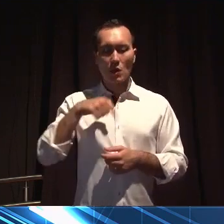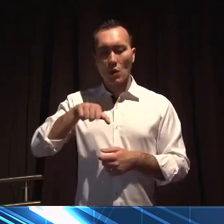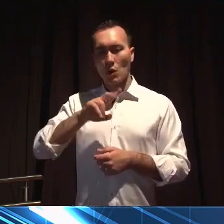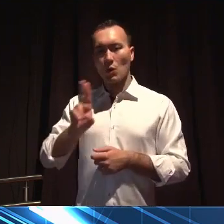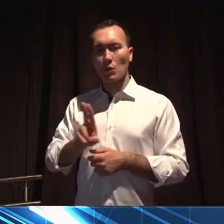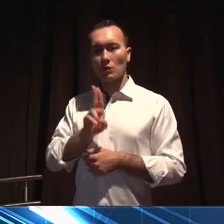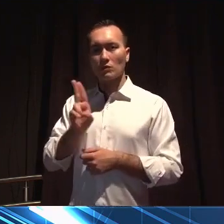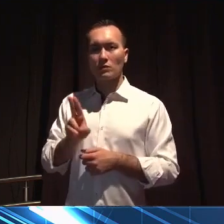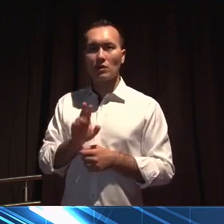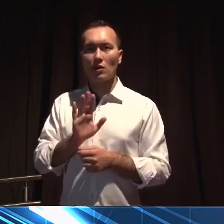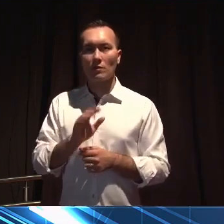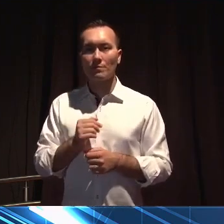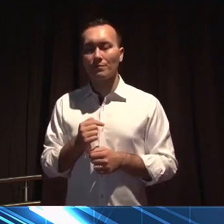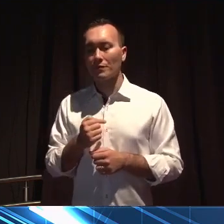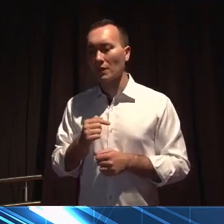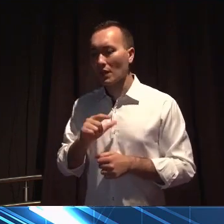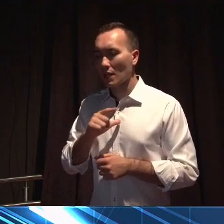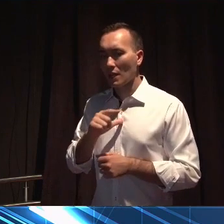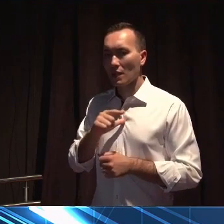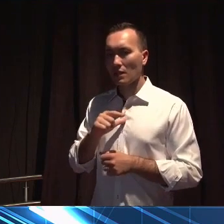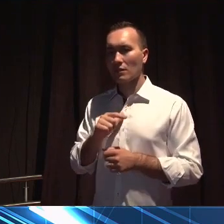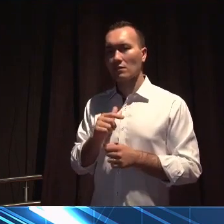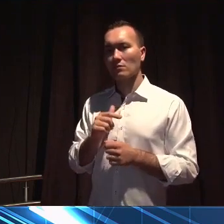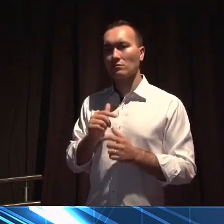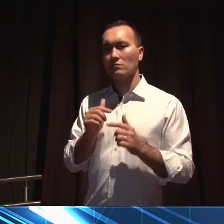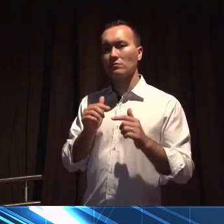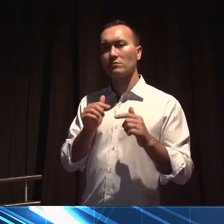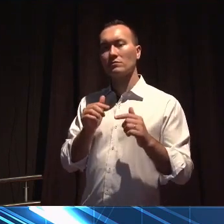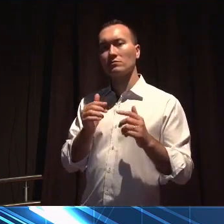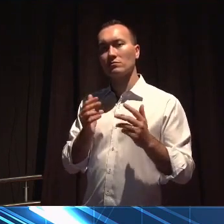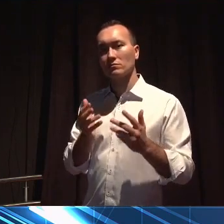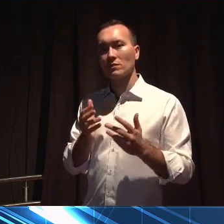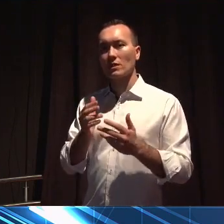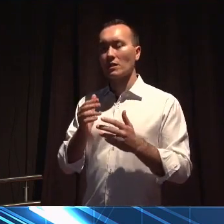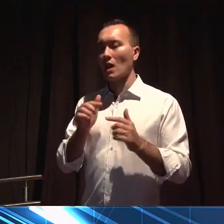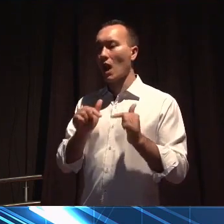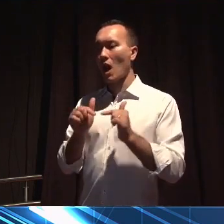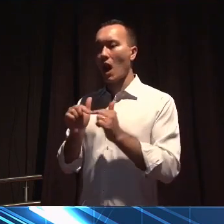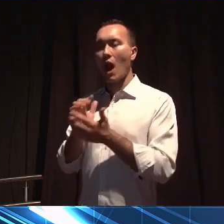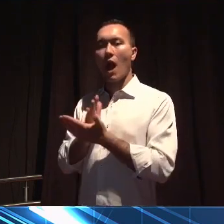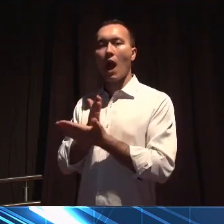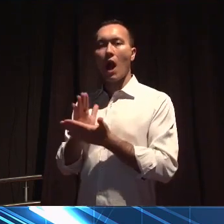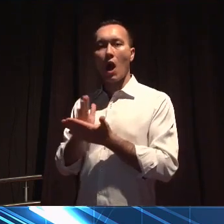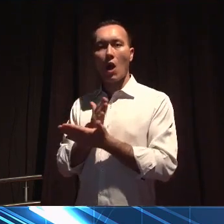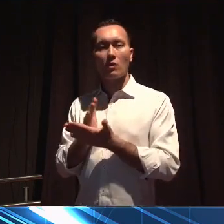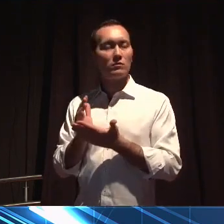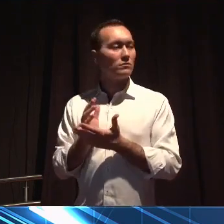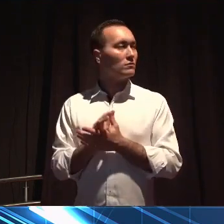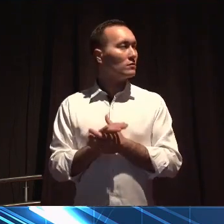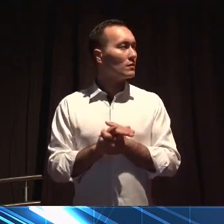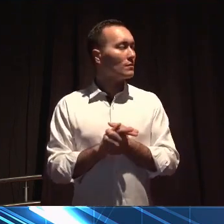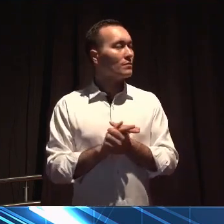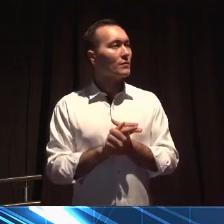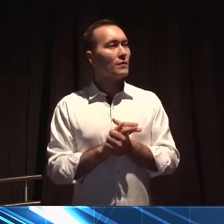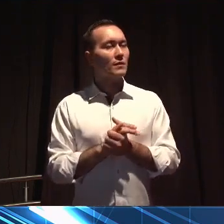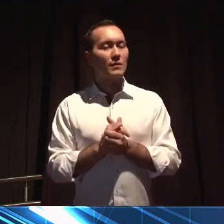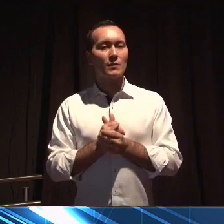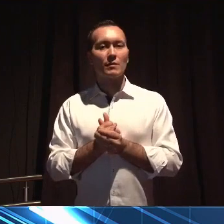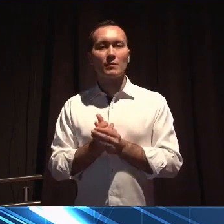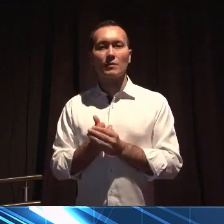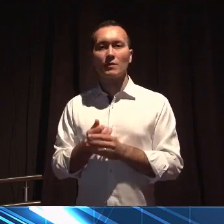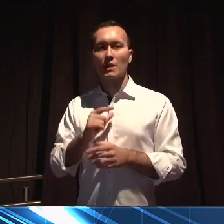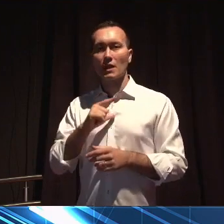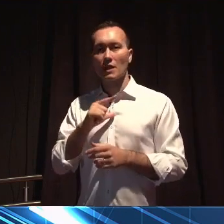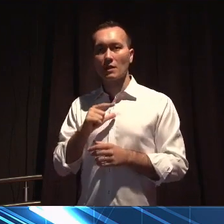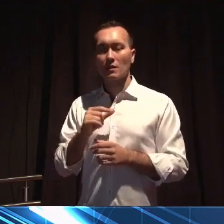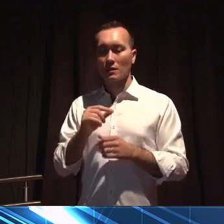serviço. O que é um sidecar? Tem um serviço e aí tu tem que parsear logs, por exemplo. Lá tem